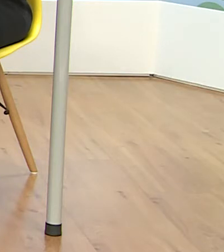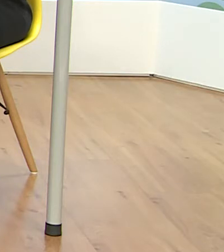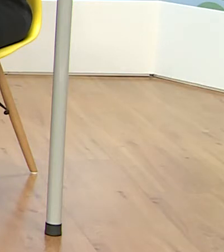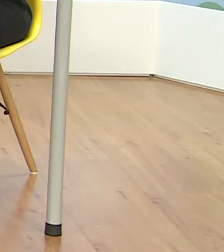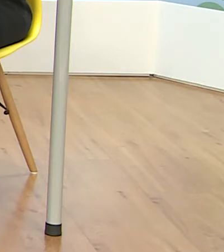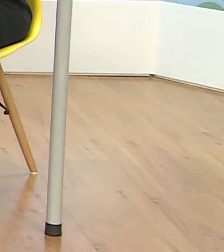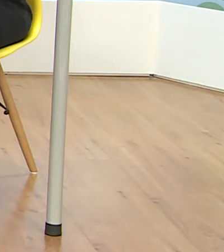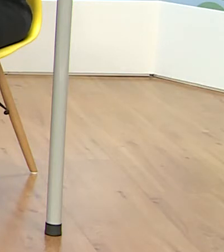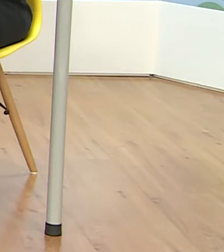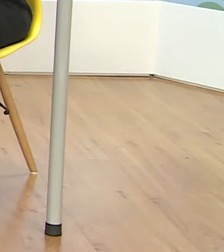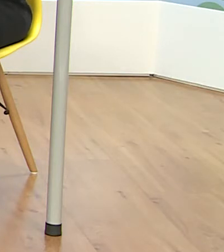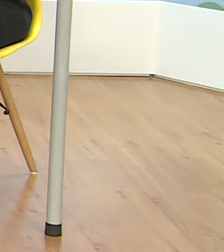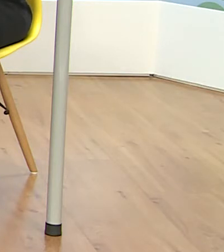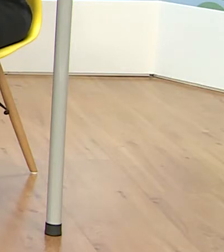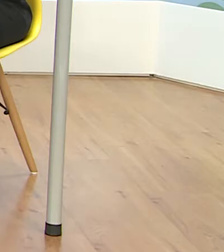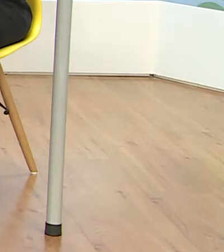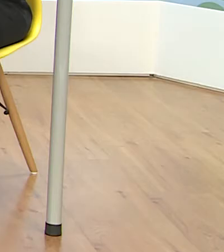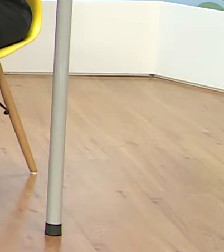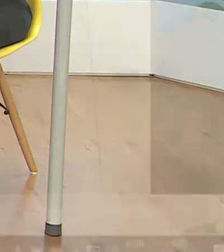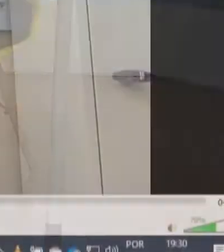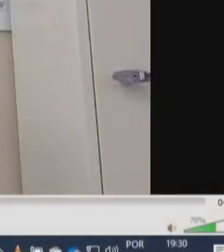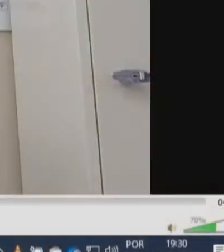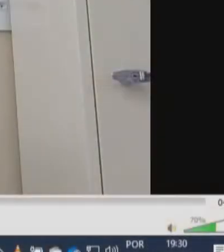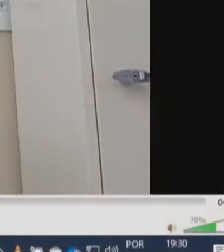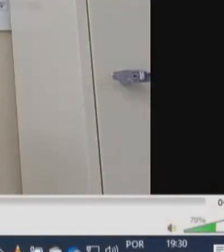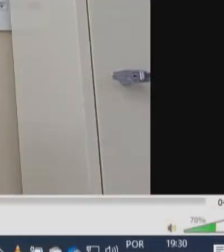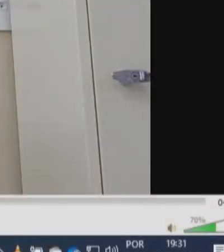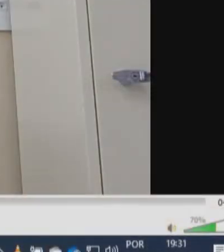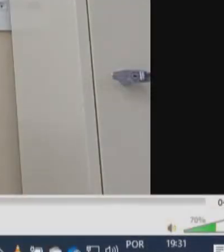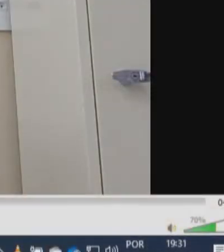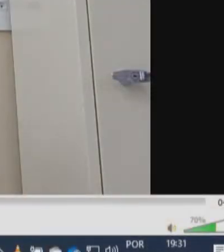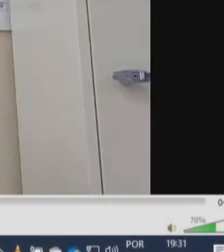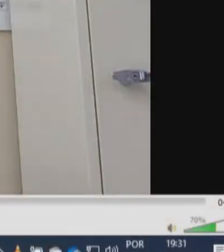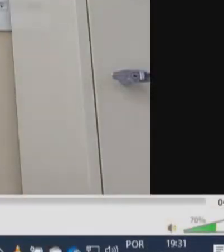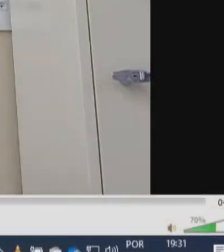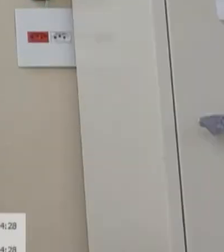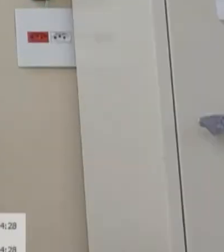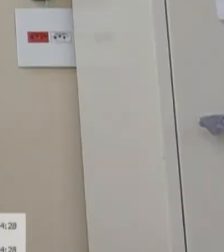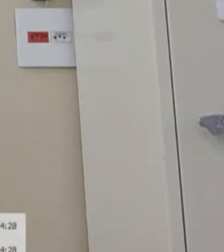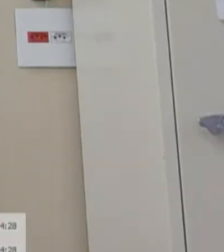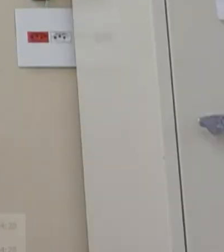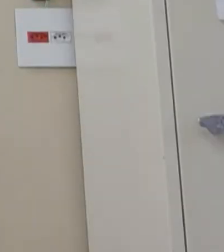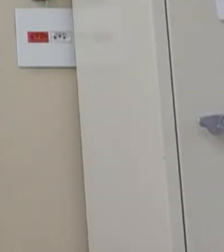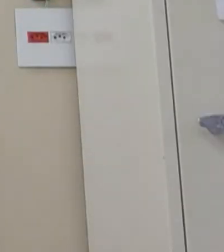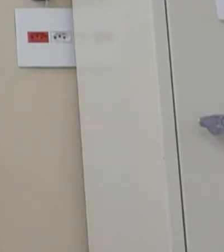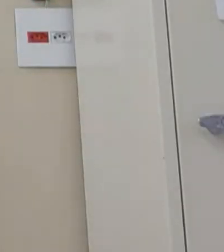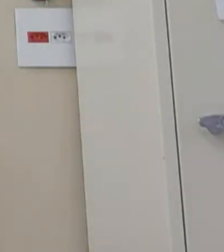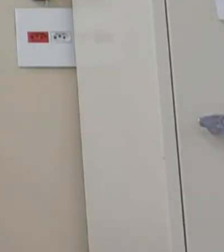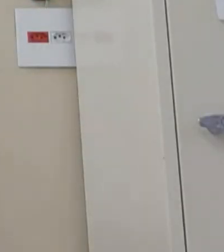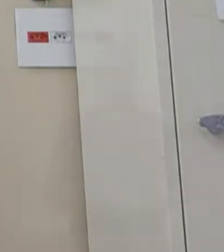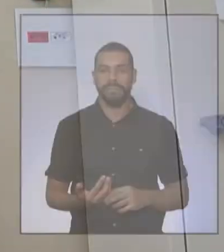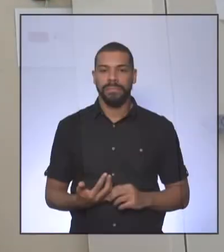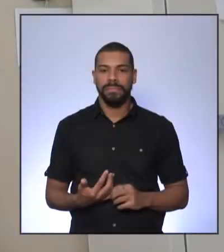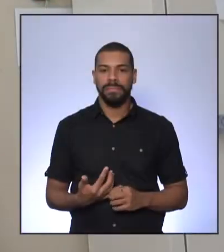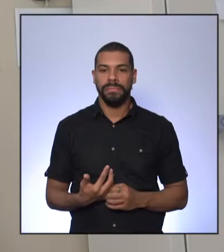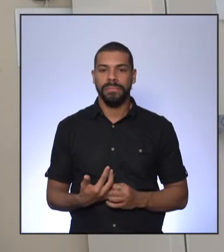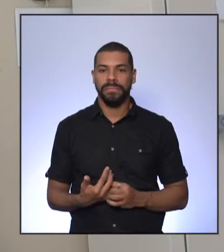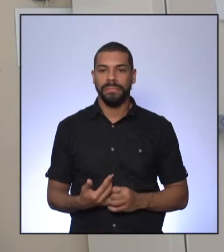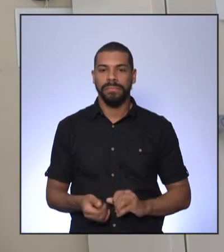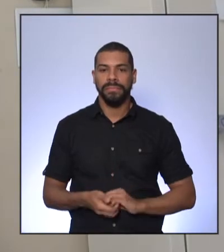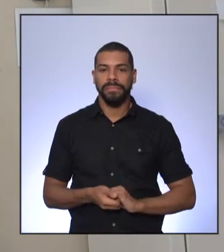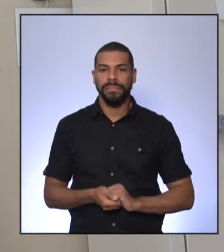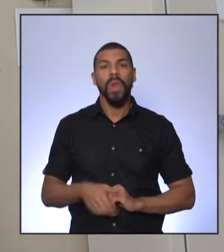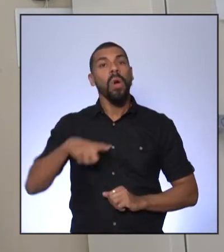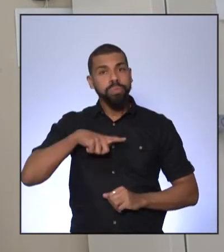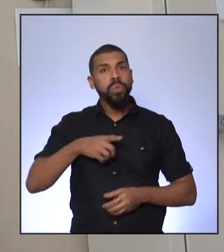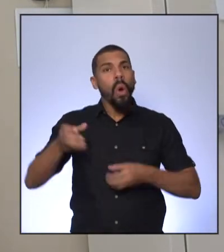Para realizar esse experimento, nós vamos precisar de água em temperatura ambiente, 2 copos transparentes. Então, eu coloquei a água